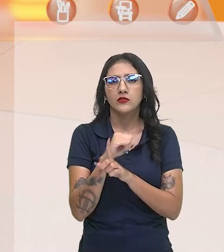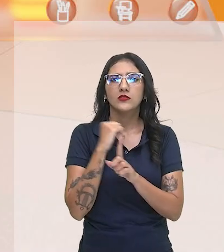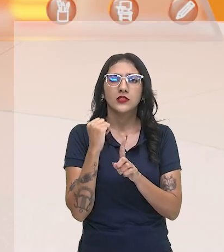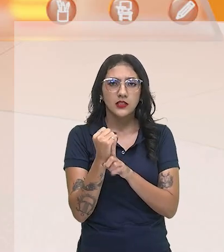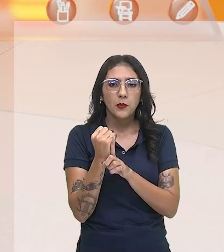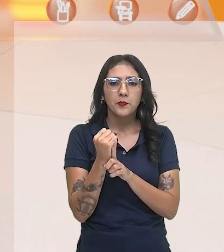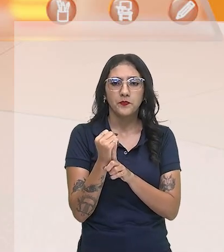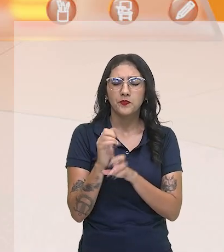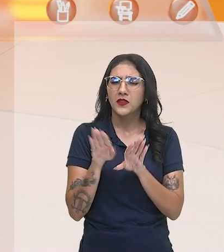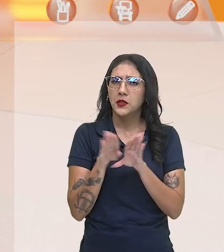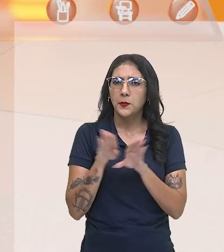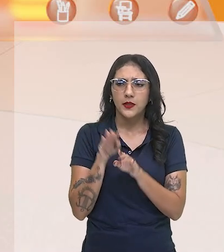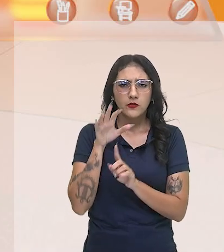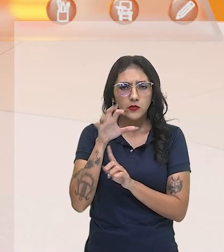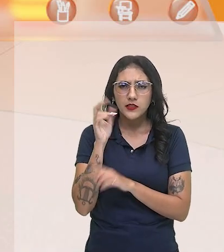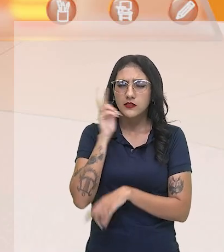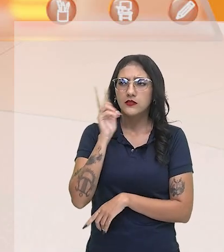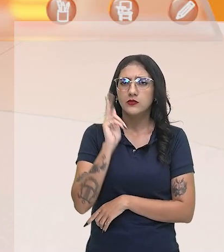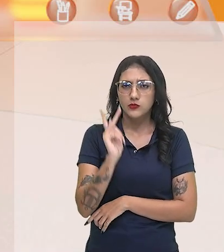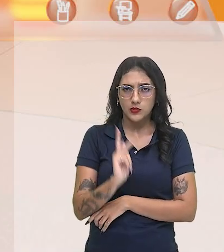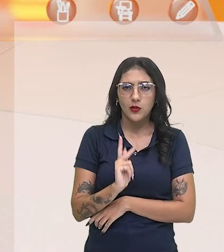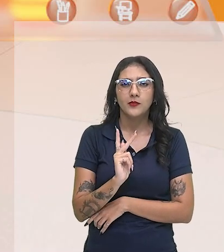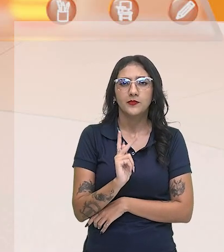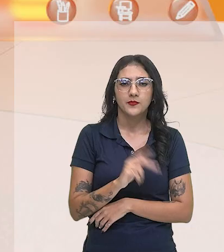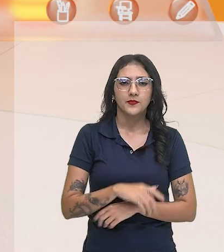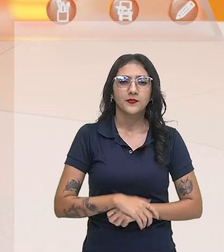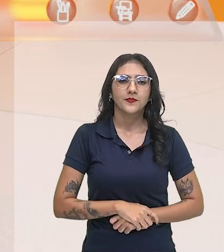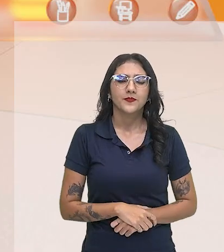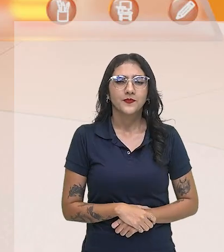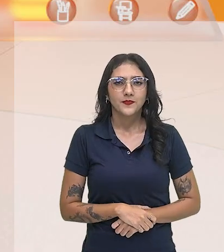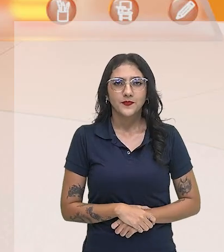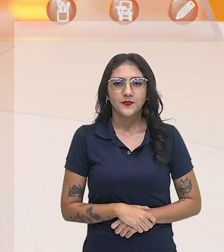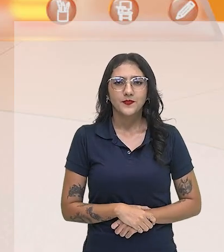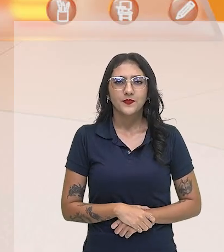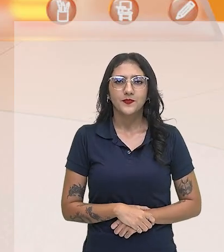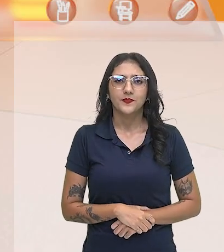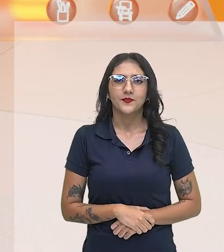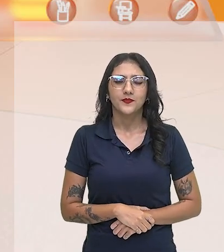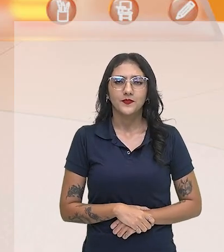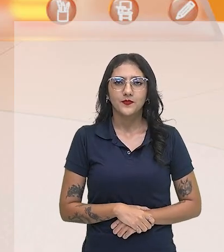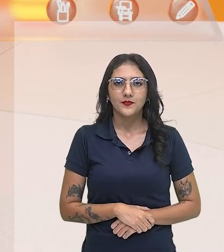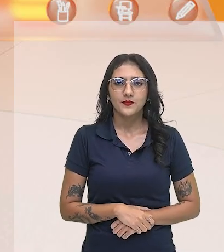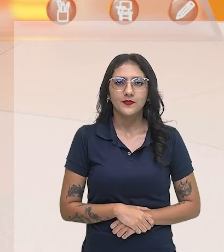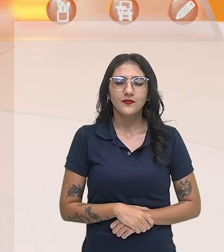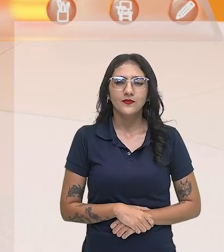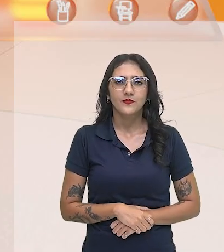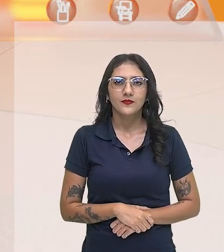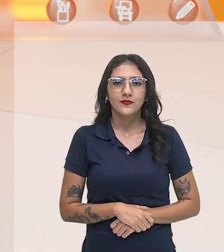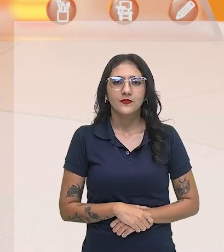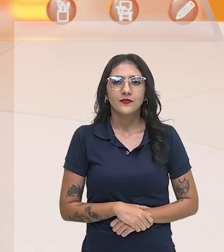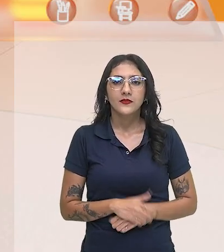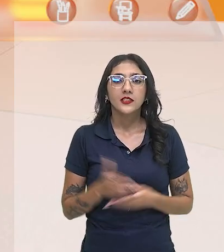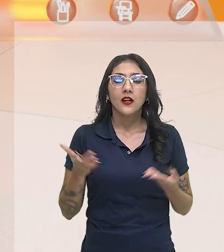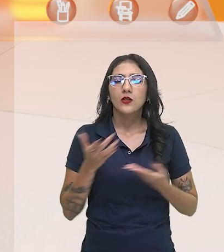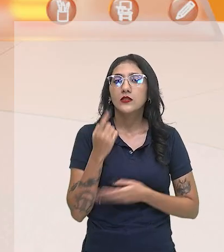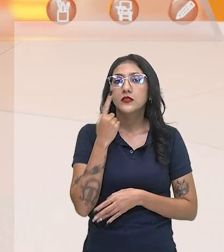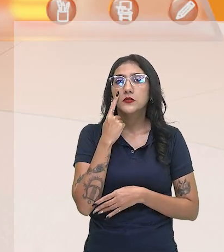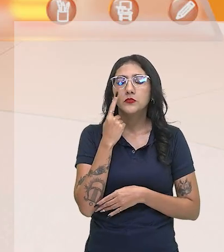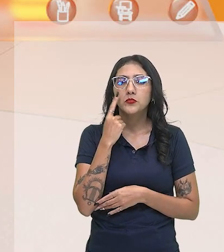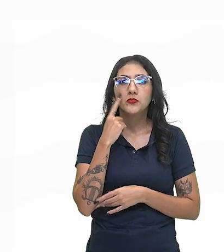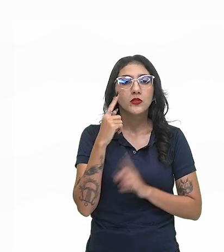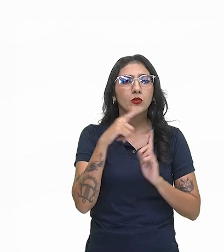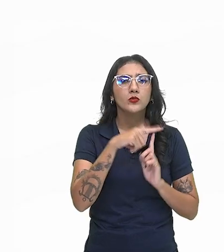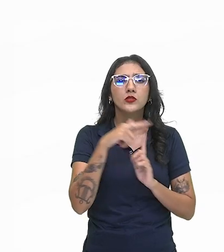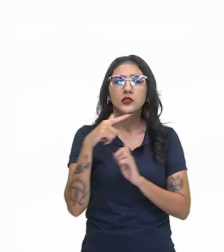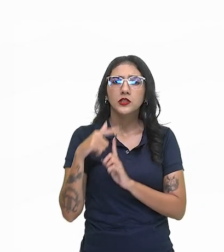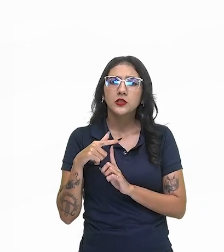e históricas pré-estabelecidas, certo? E aí nós vamos falar do poder legítimo e as formas de